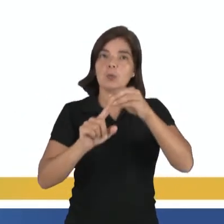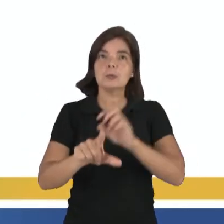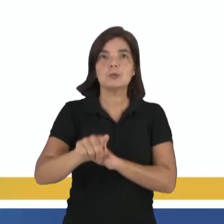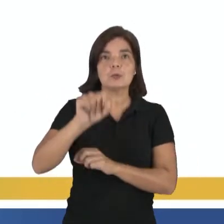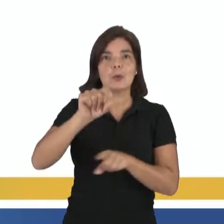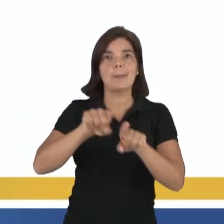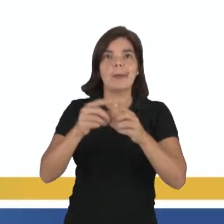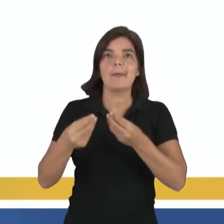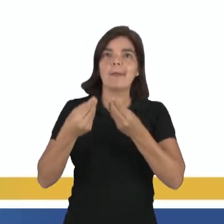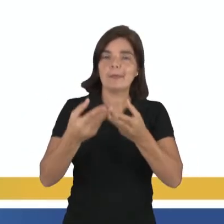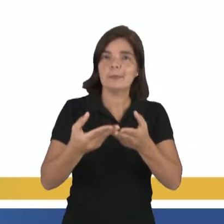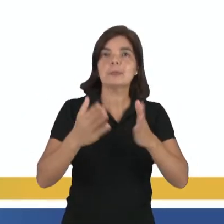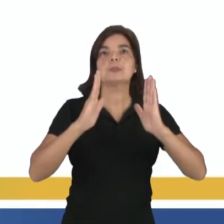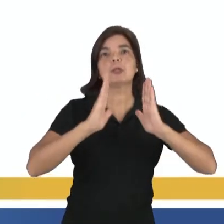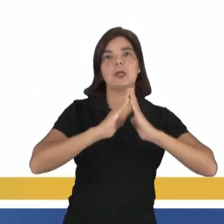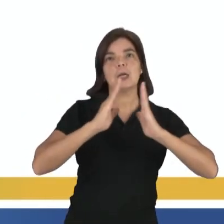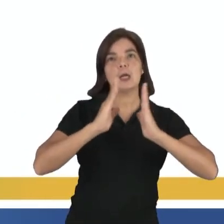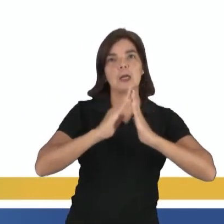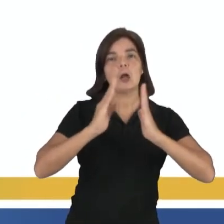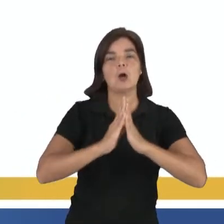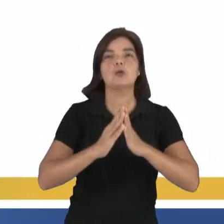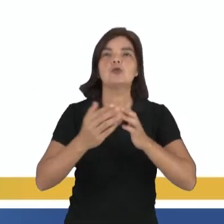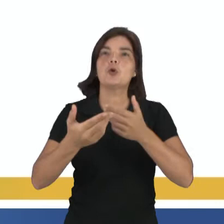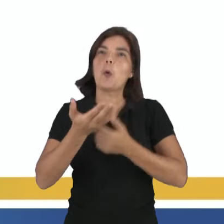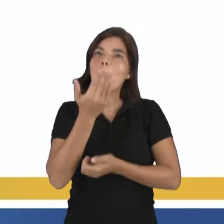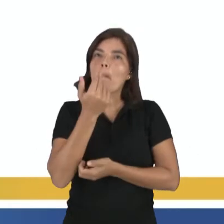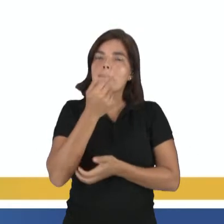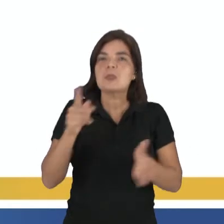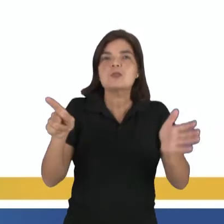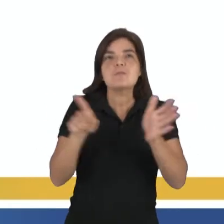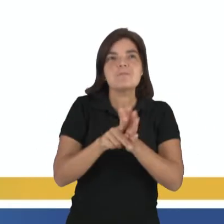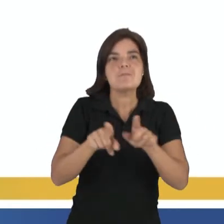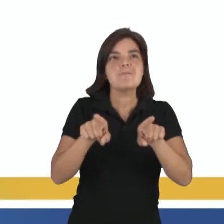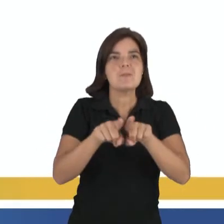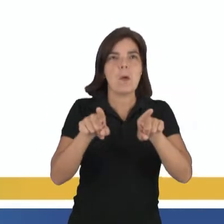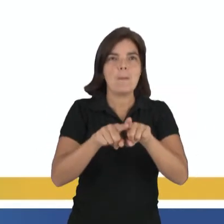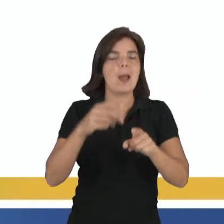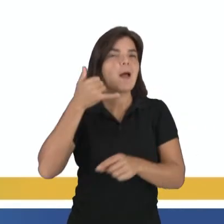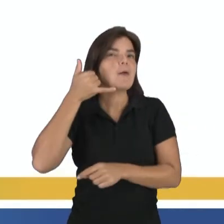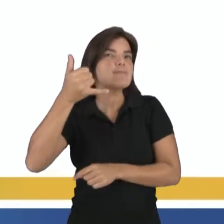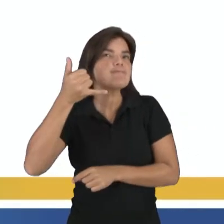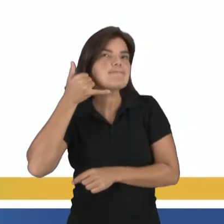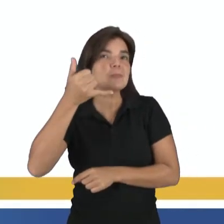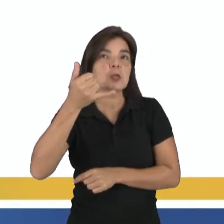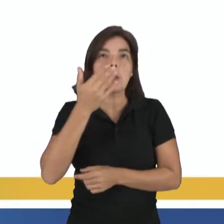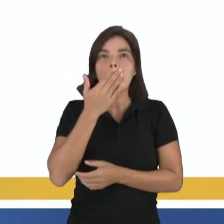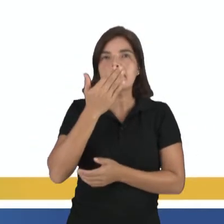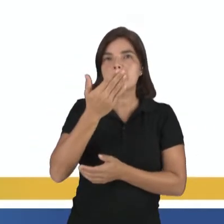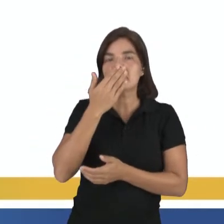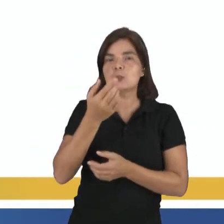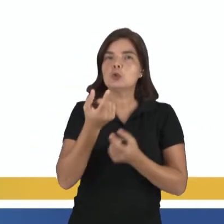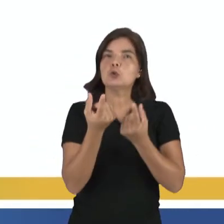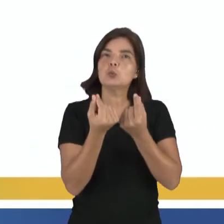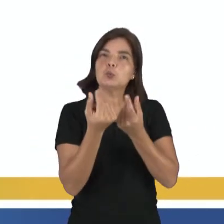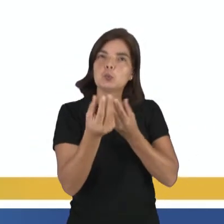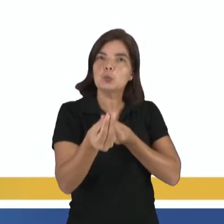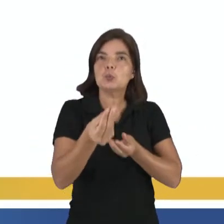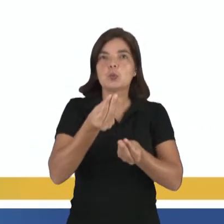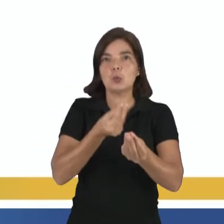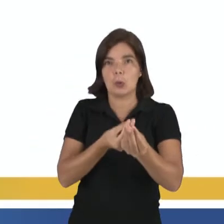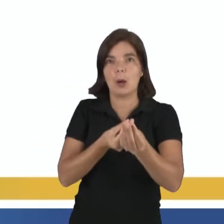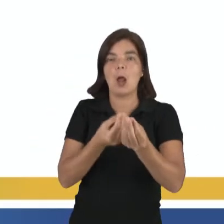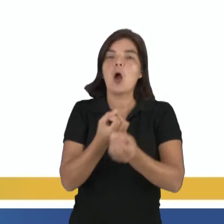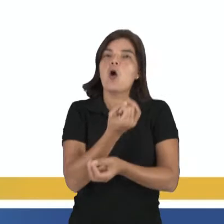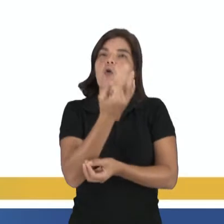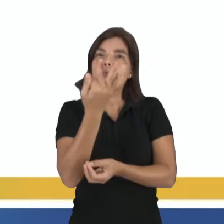uma única opção para entrega em domicílio de prato preferido era efetuar uma ligação telefônica e pedir um troco